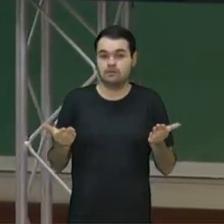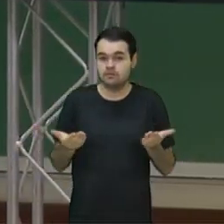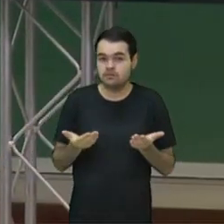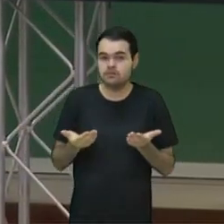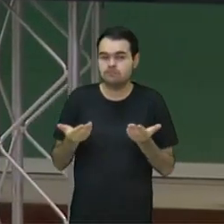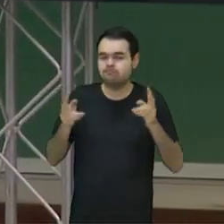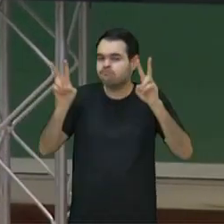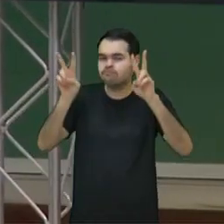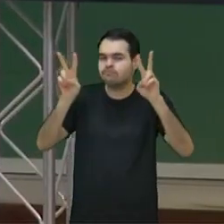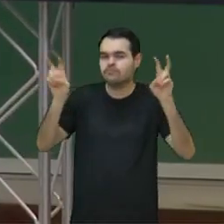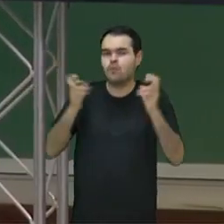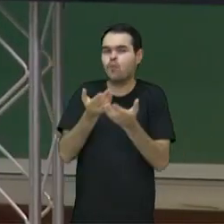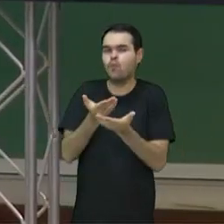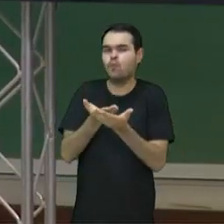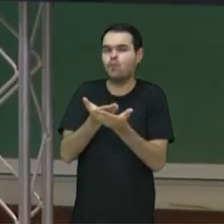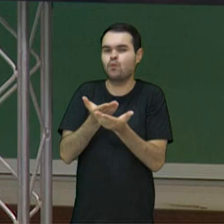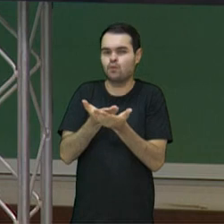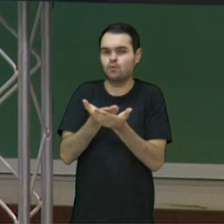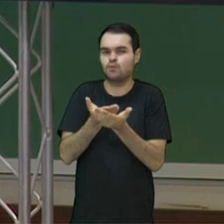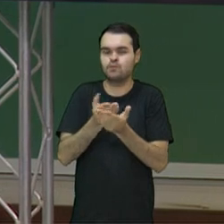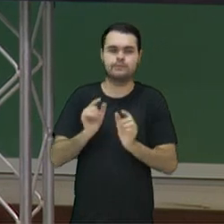para a aula de hoje.